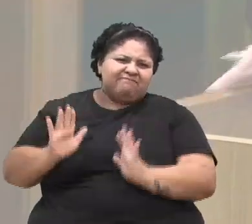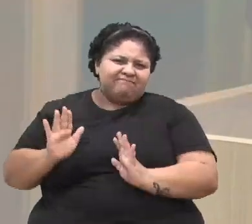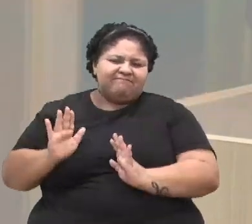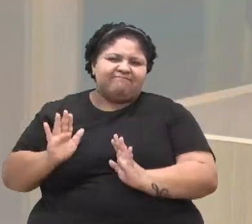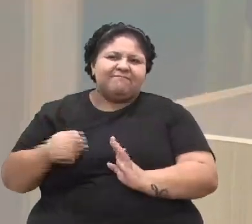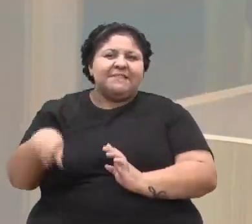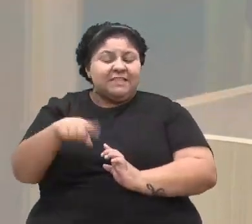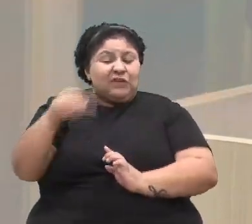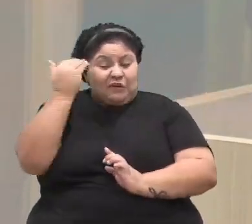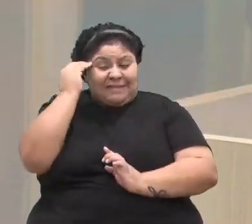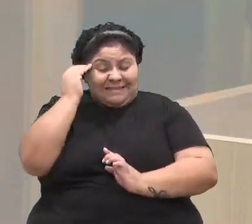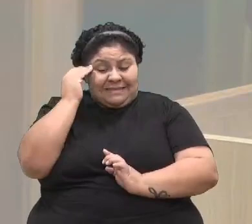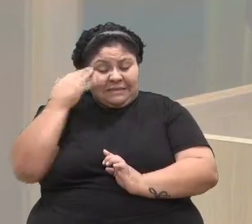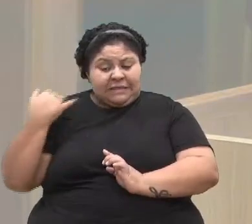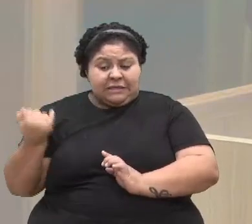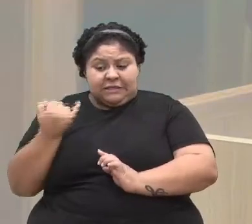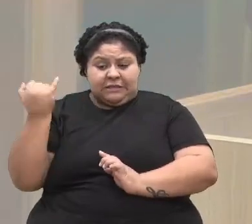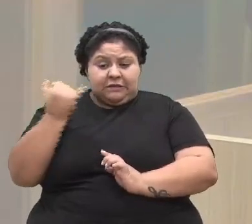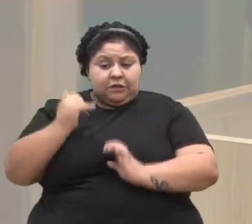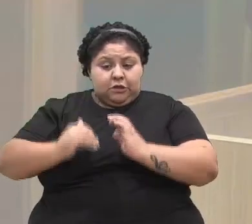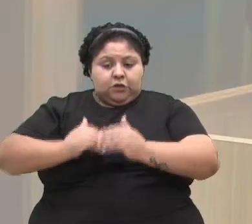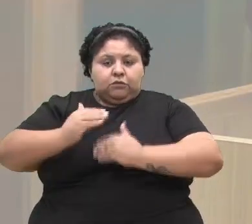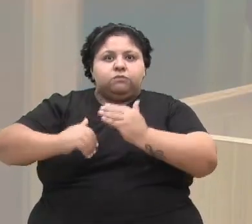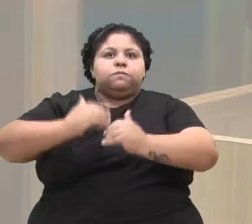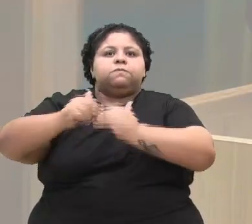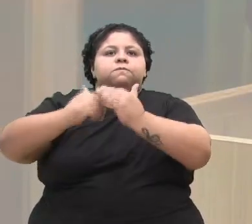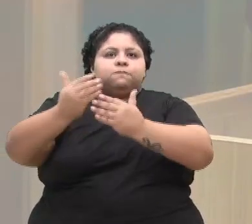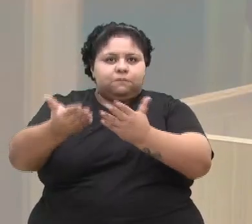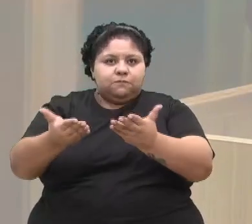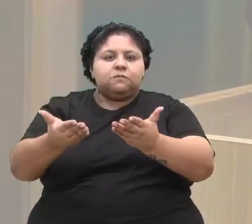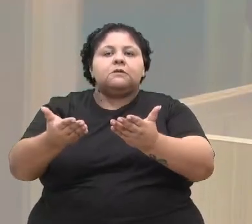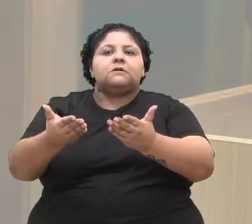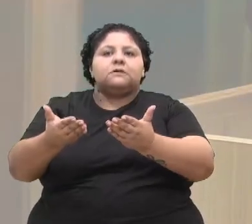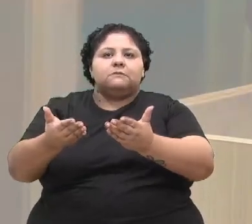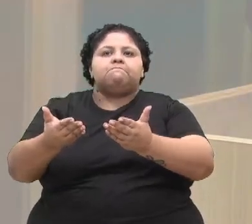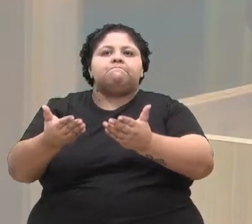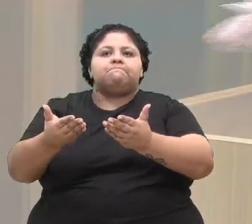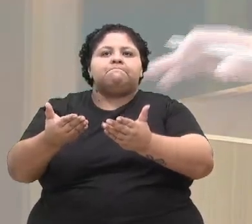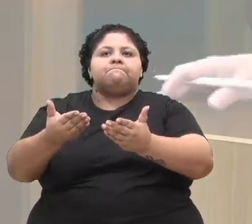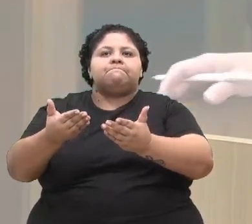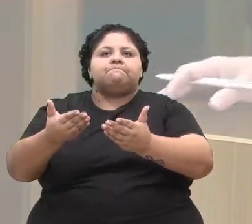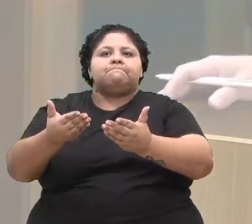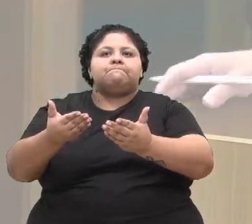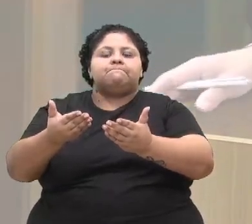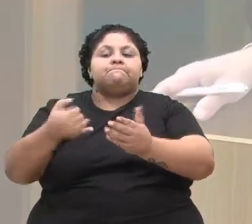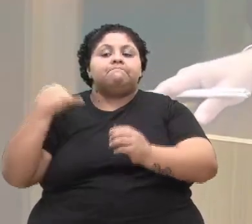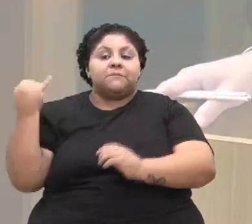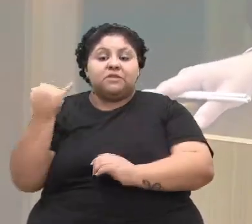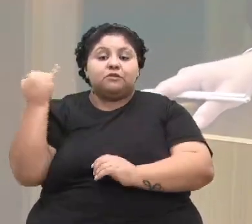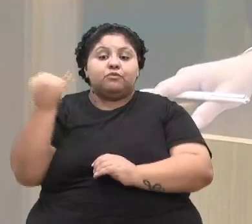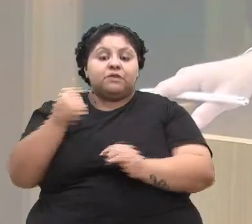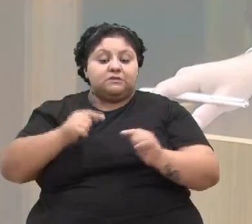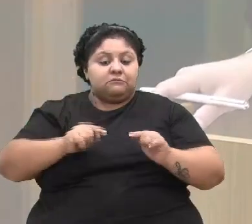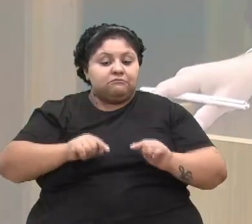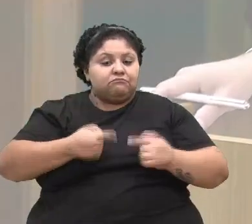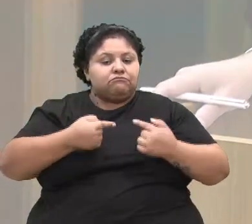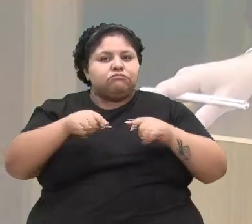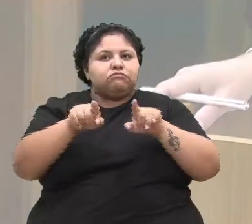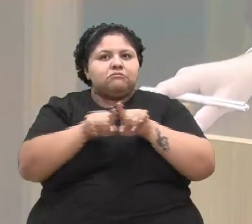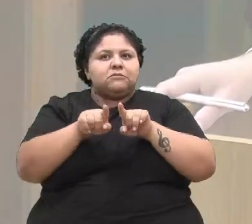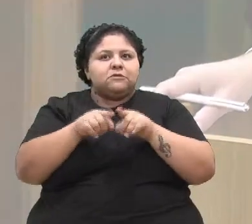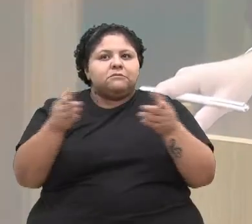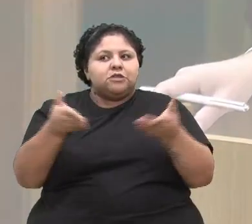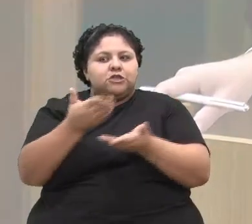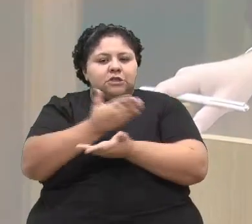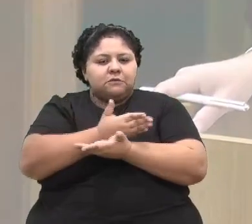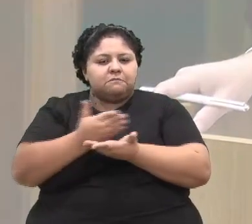nós sabemos o quanto é importante avançar no que diz respeito a isso. E é importante essa discussão porque já começou